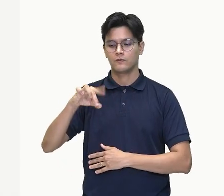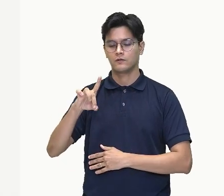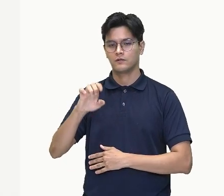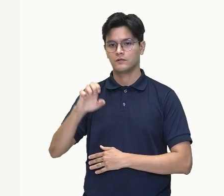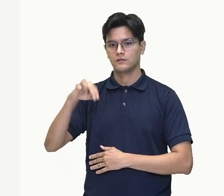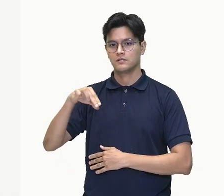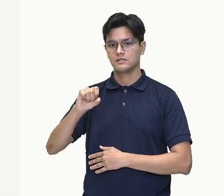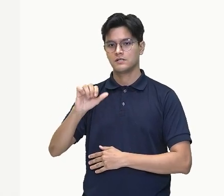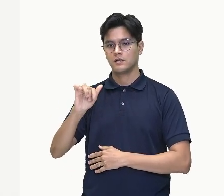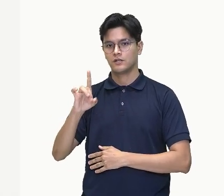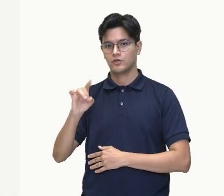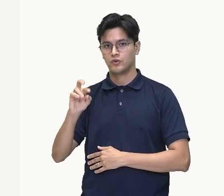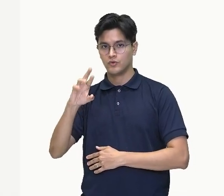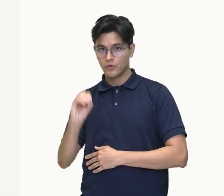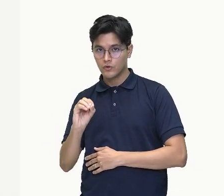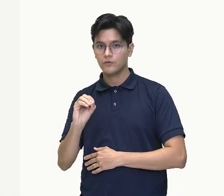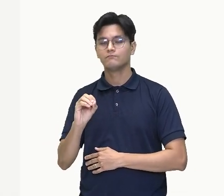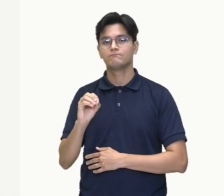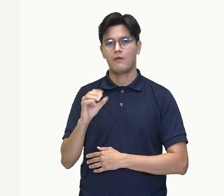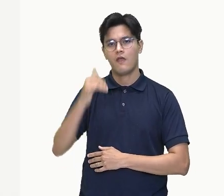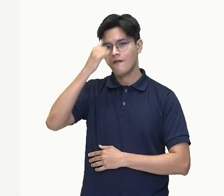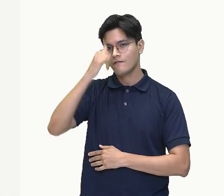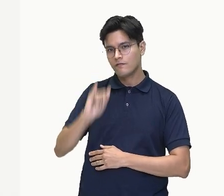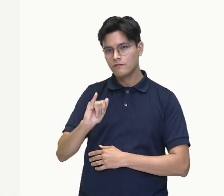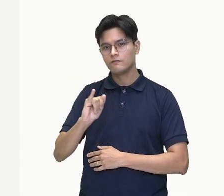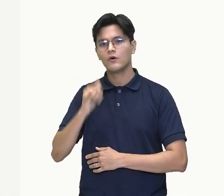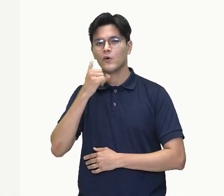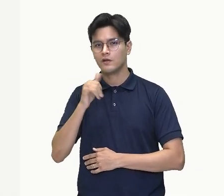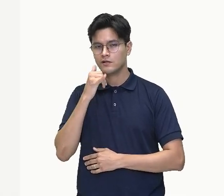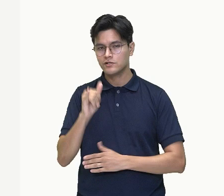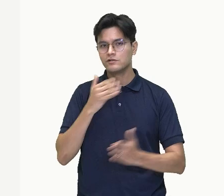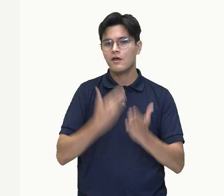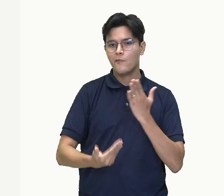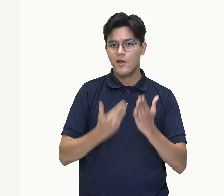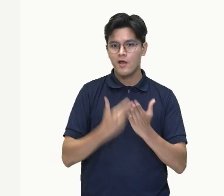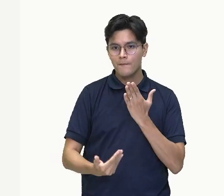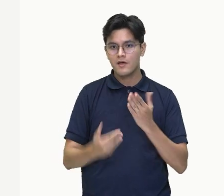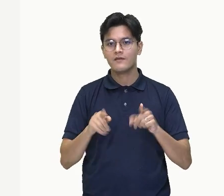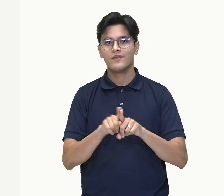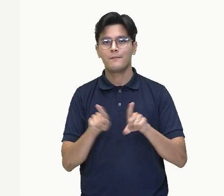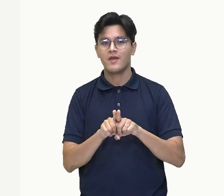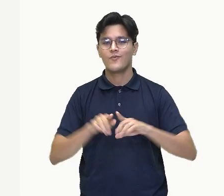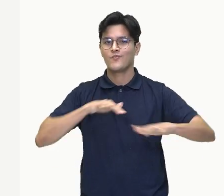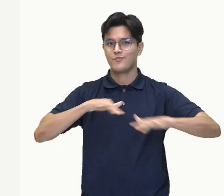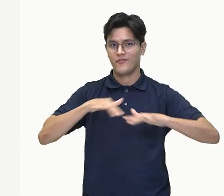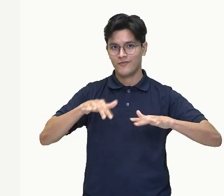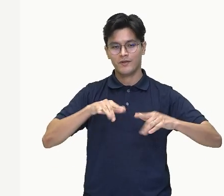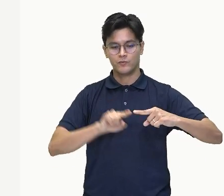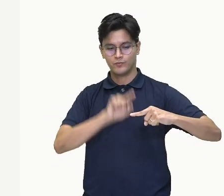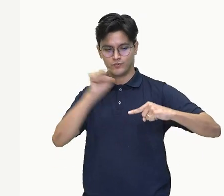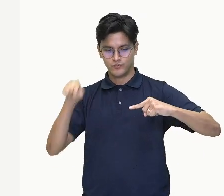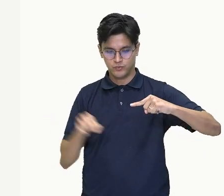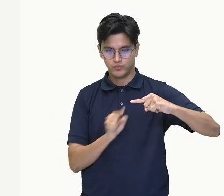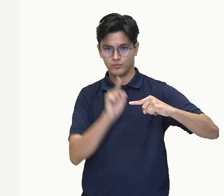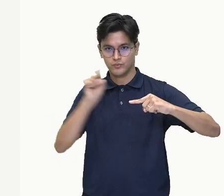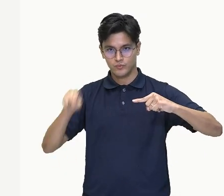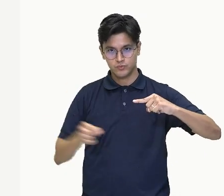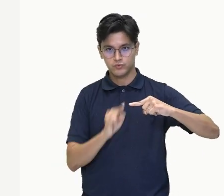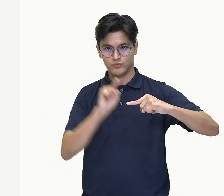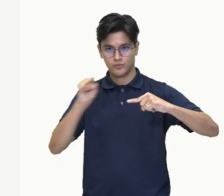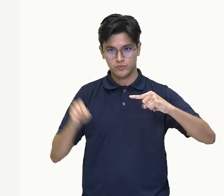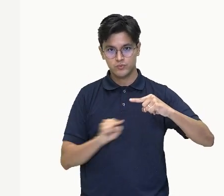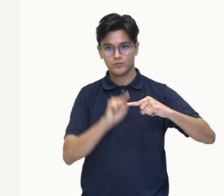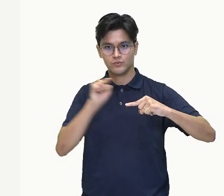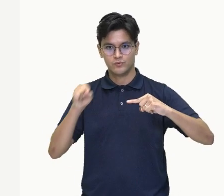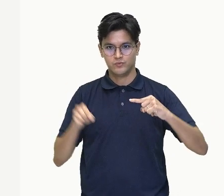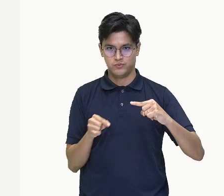energia, aumentando o rendimento da máquina, e o movimento rotativo, que não existia até então, ou seja, esse virabrequim que era conectado à roda e fazia